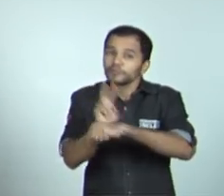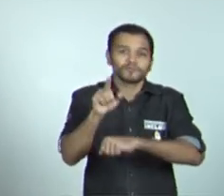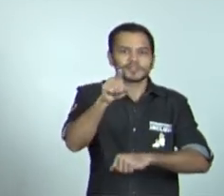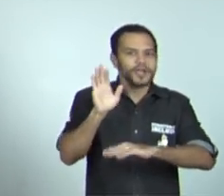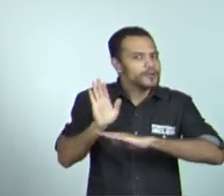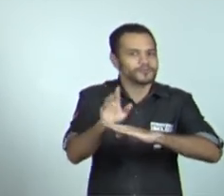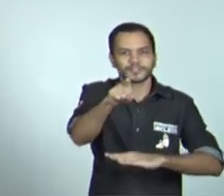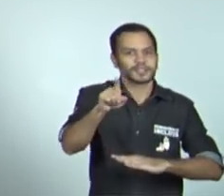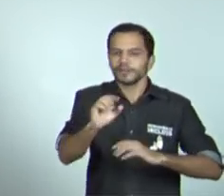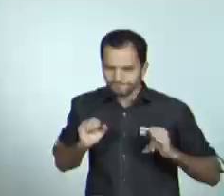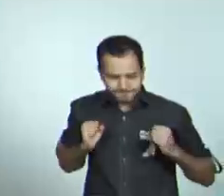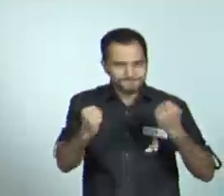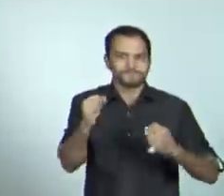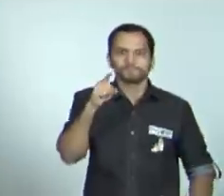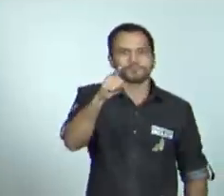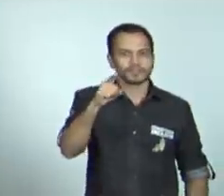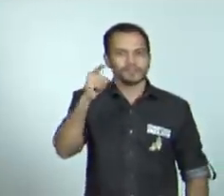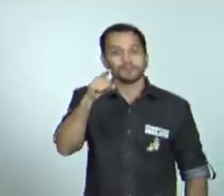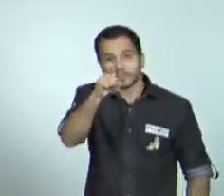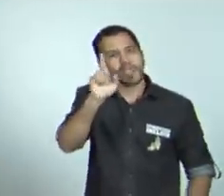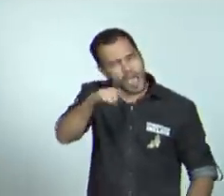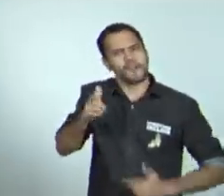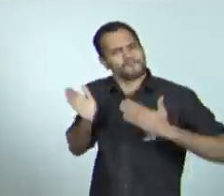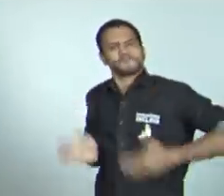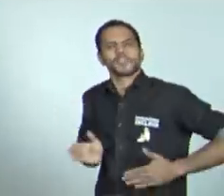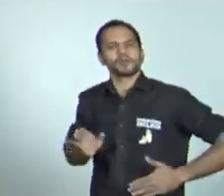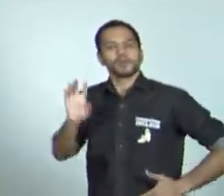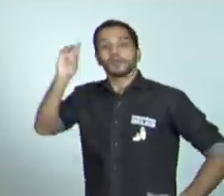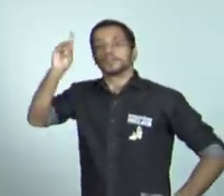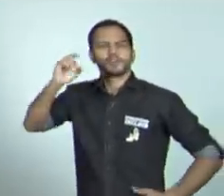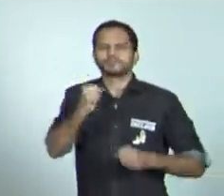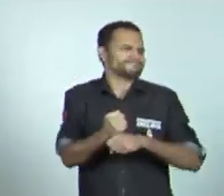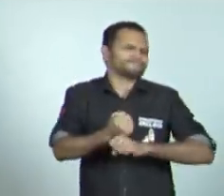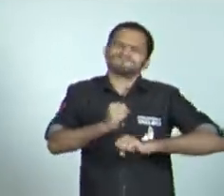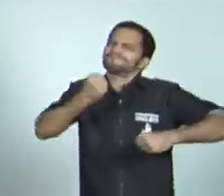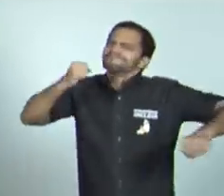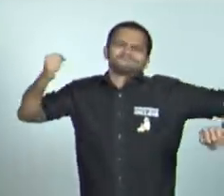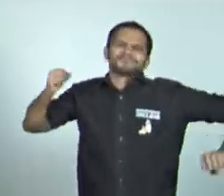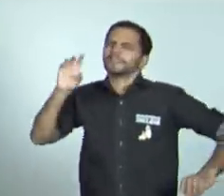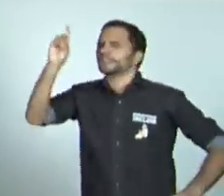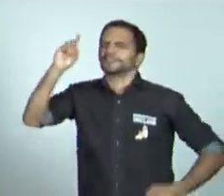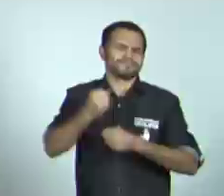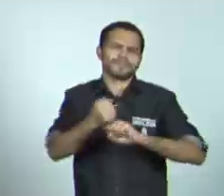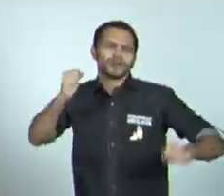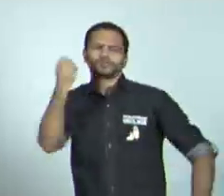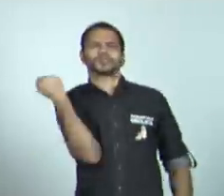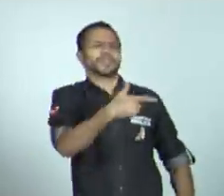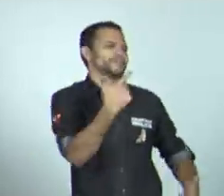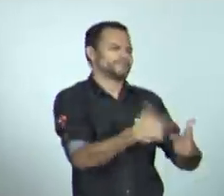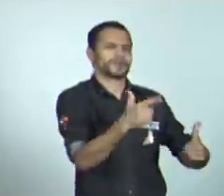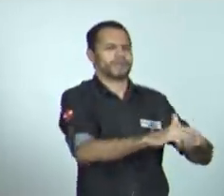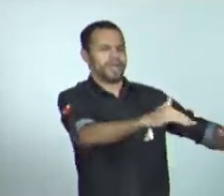e dependerá você tem um servo fiel deus é maior que qualquer ameaça não vou